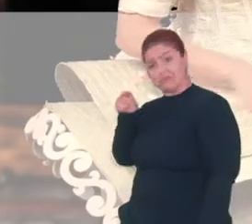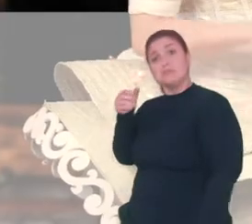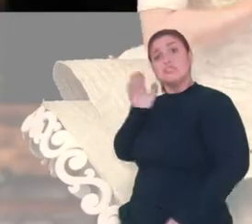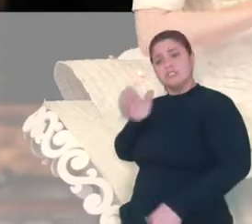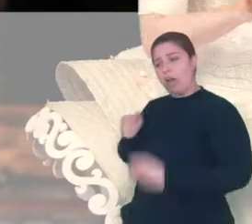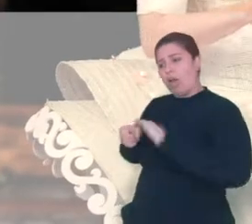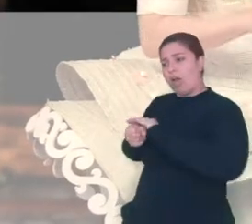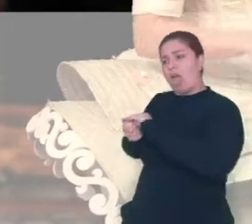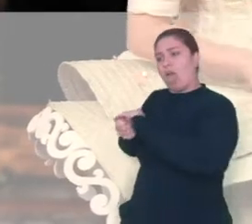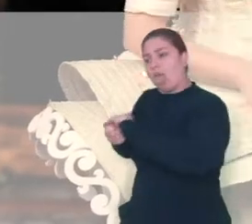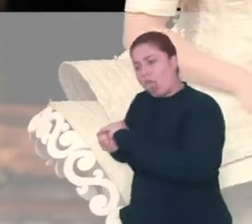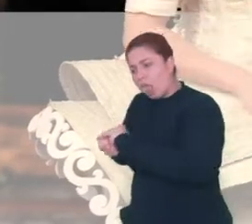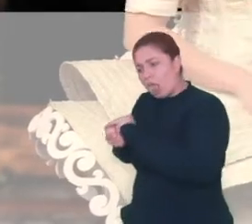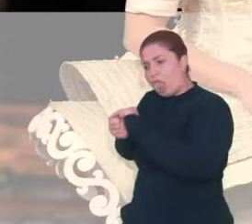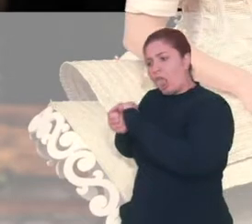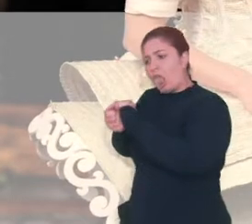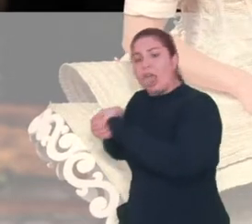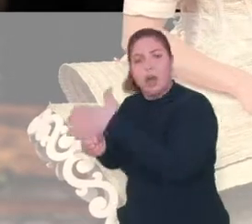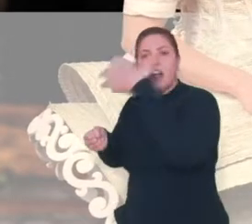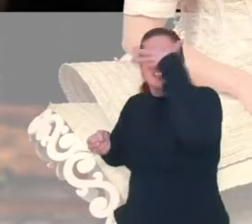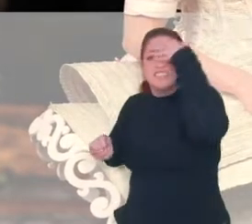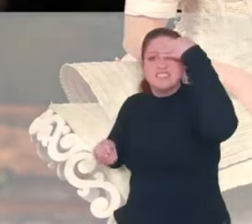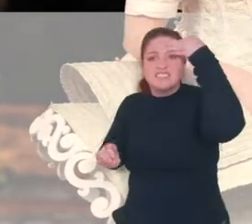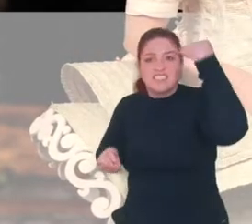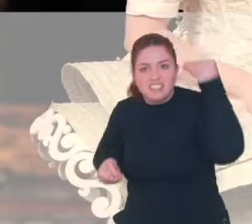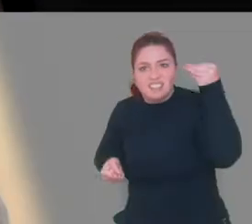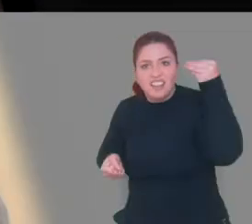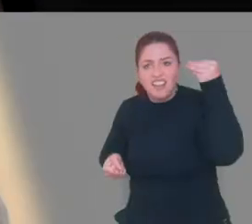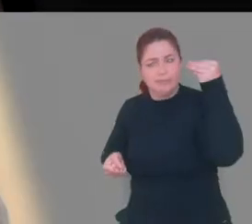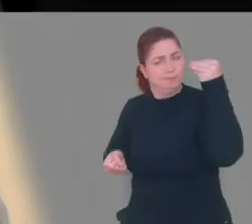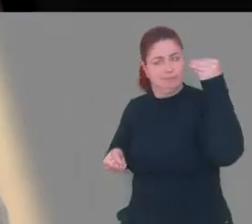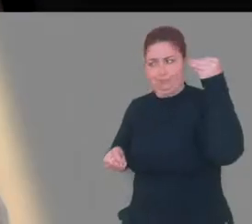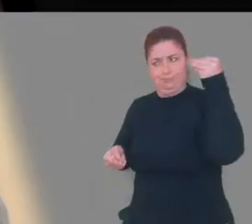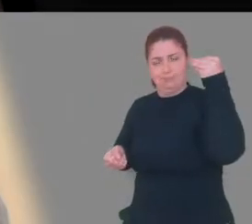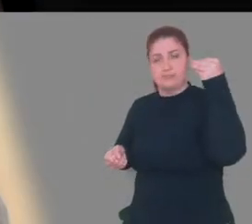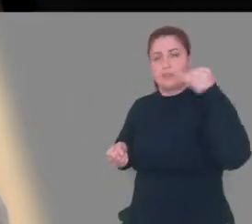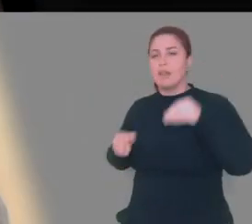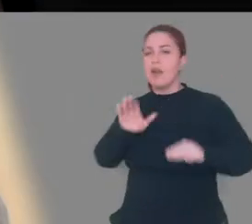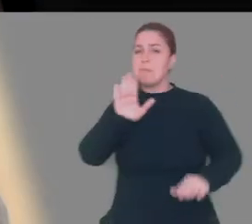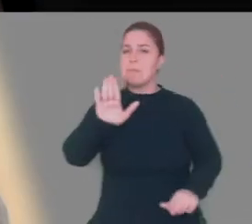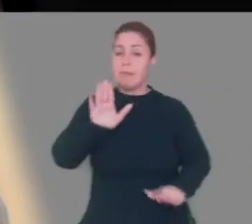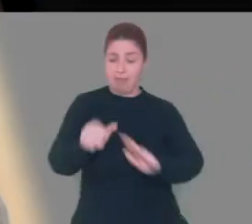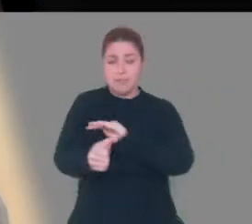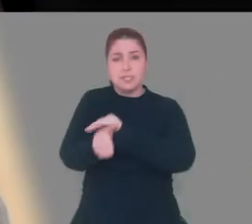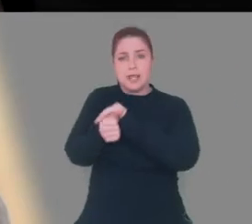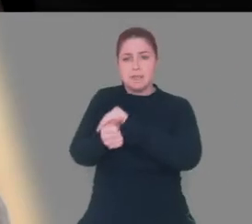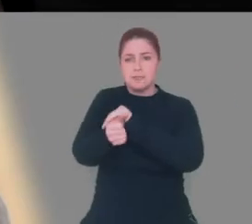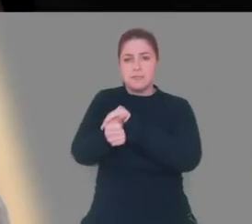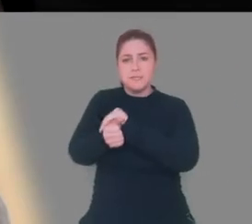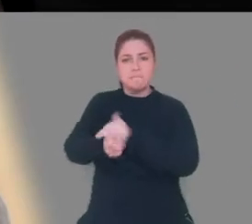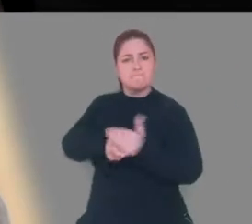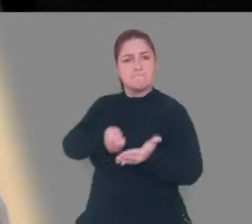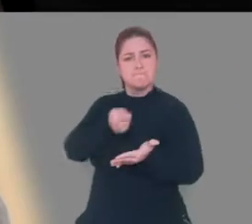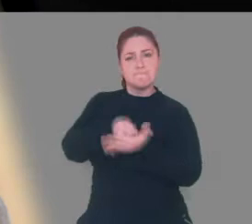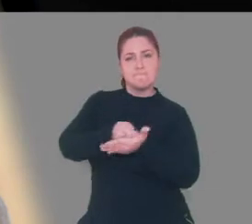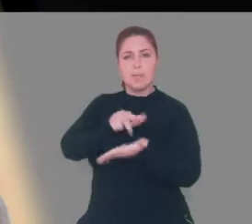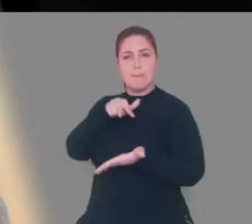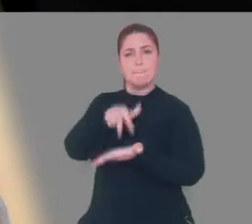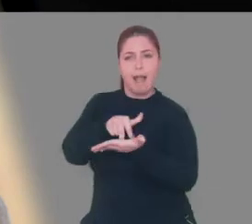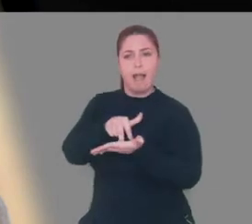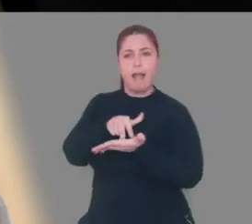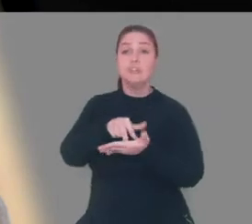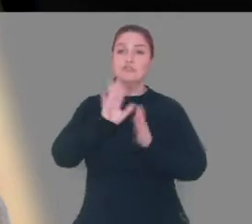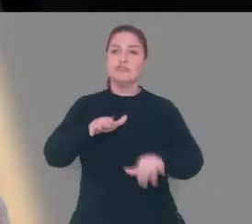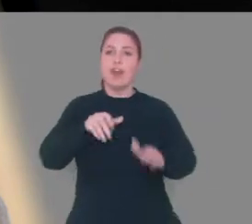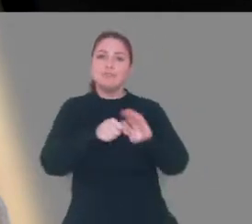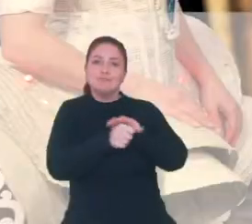terceiro passo já teria esquecido o nome da tal fruta. Mas o jabuti era persistente. Ouviu o nome e